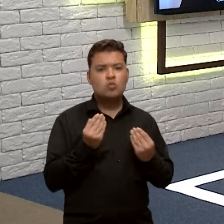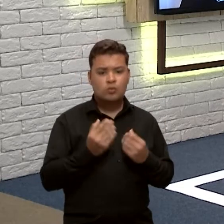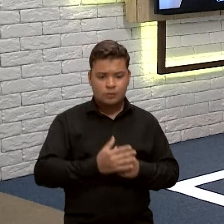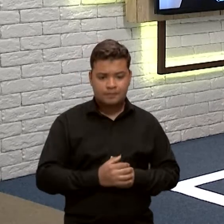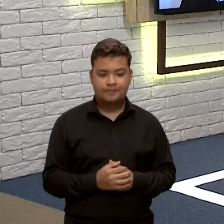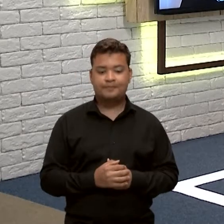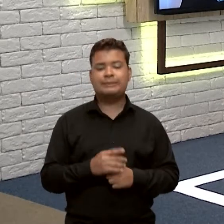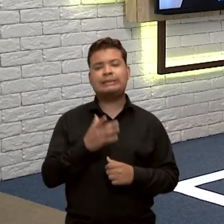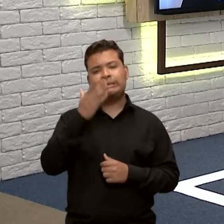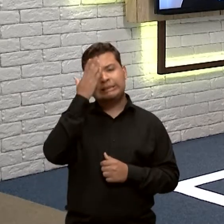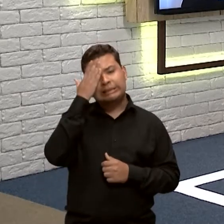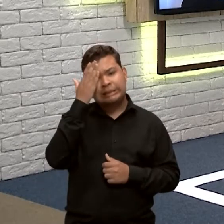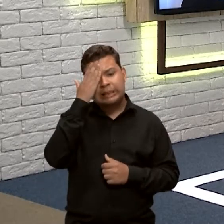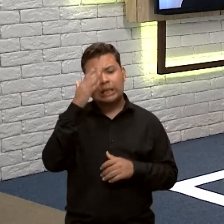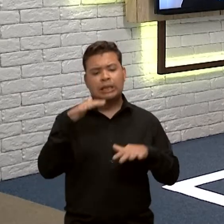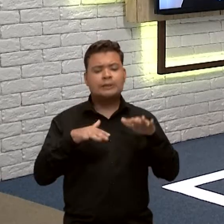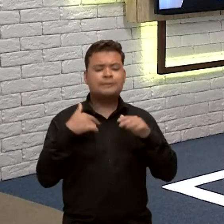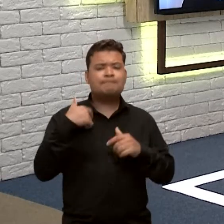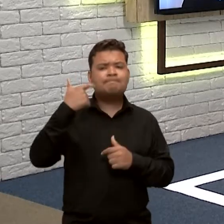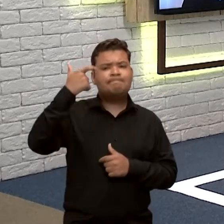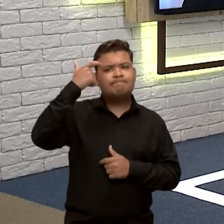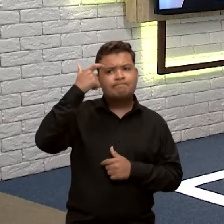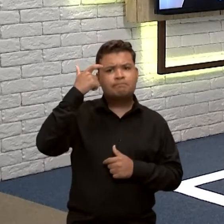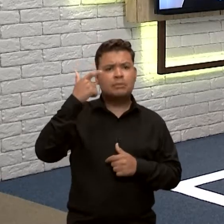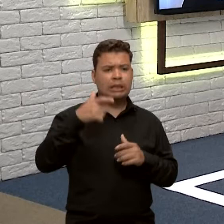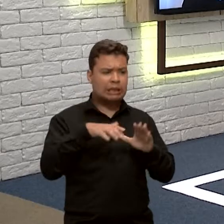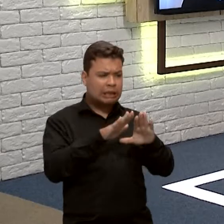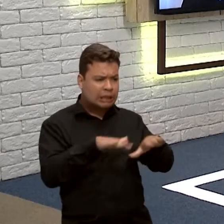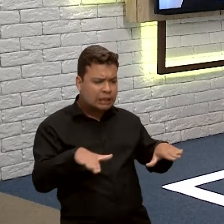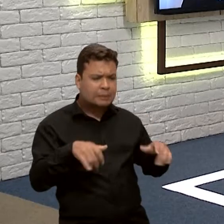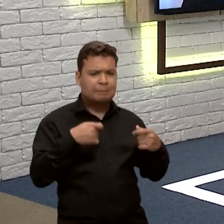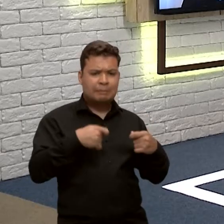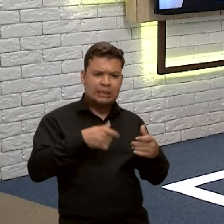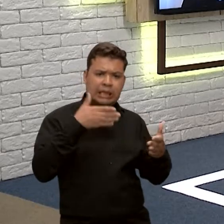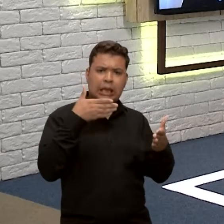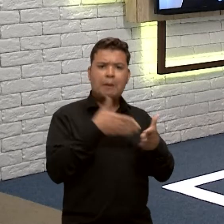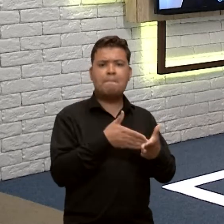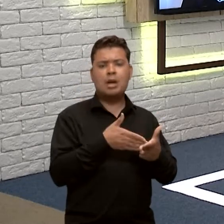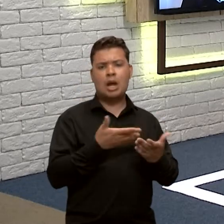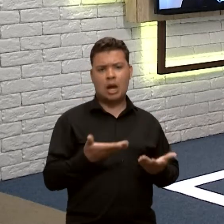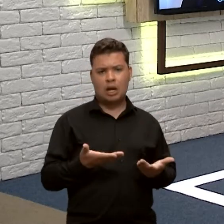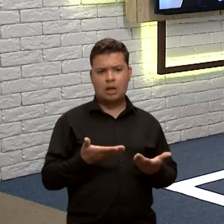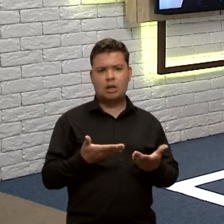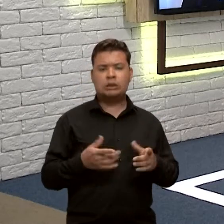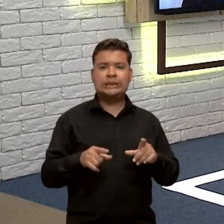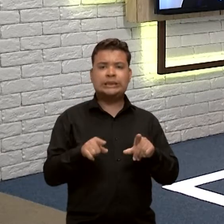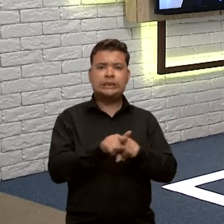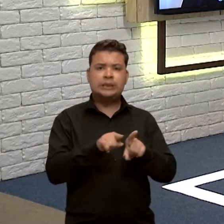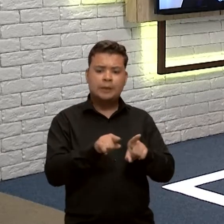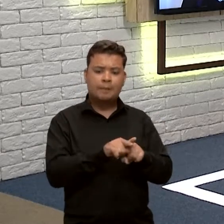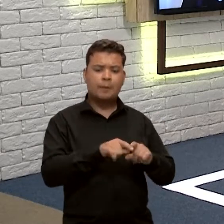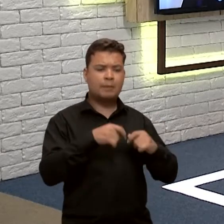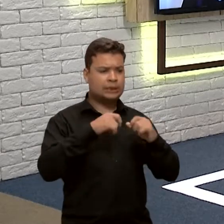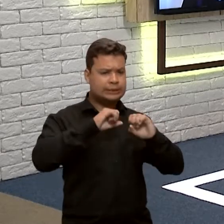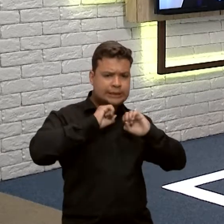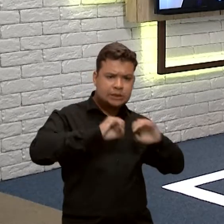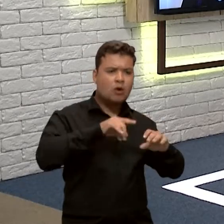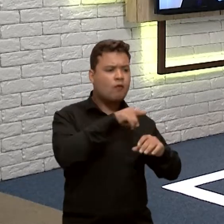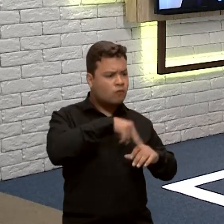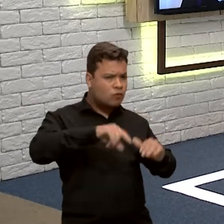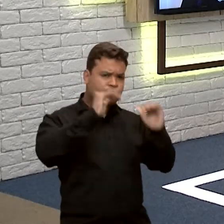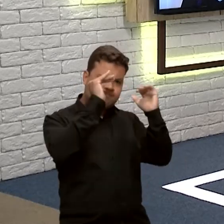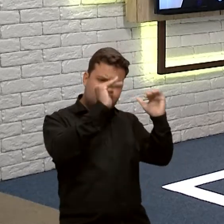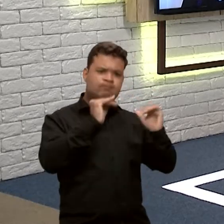grande propensão a pensar, né, em limitar as crianças, em educar de uma forma que elas obedeçam, né,